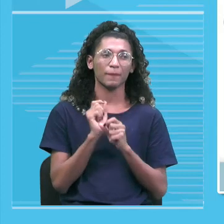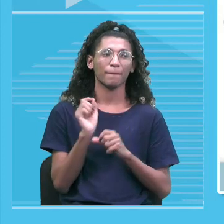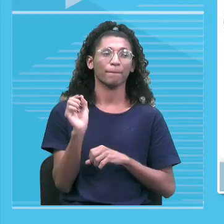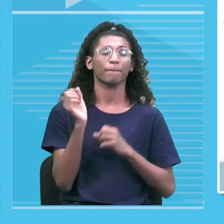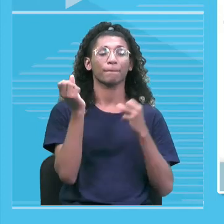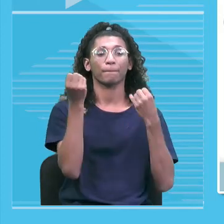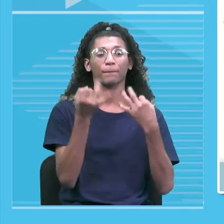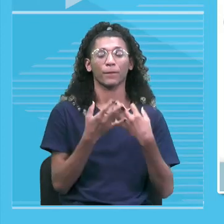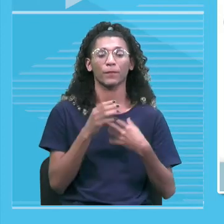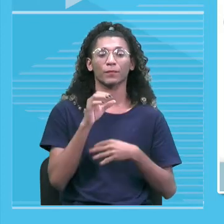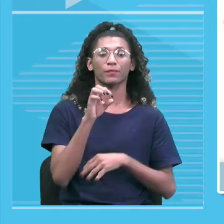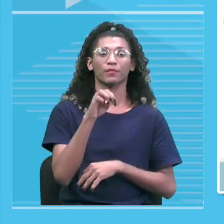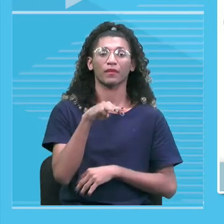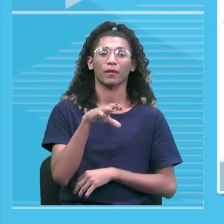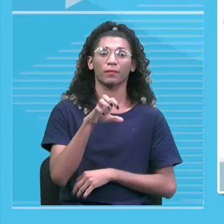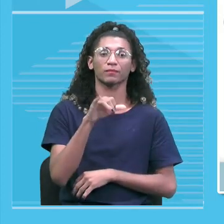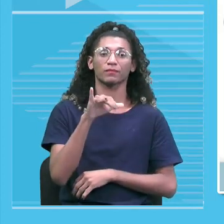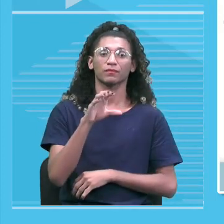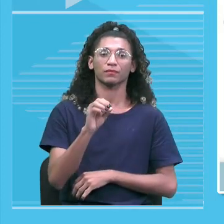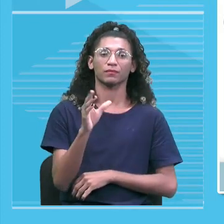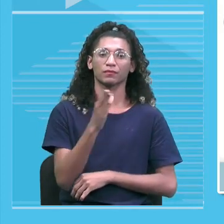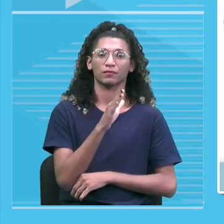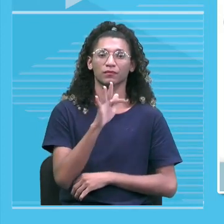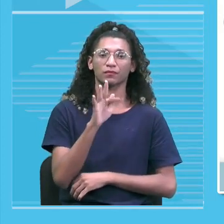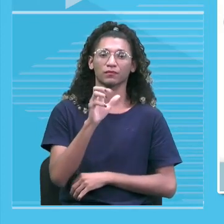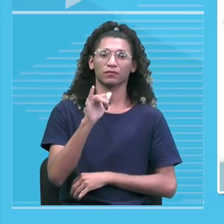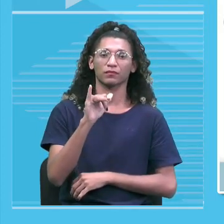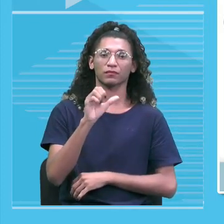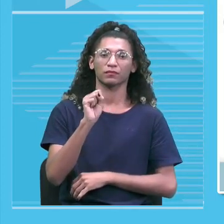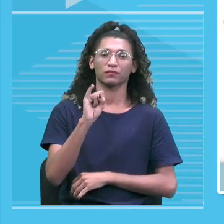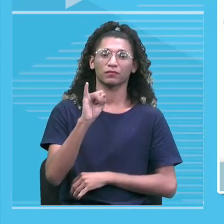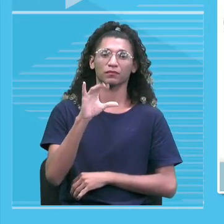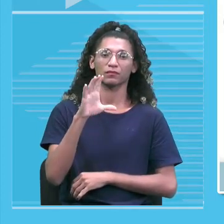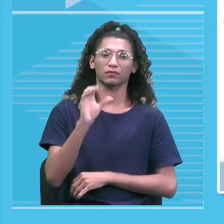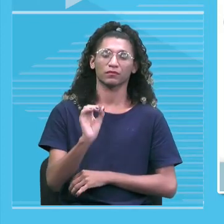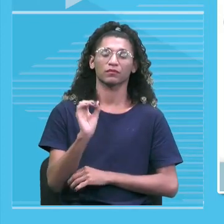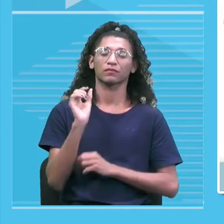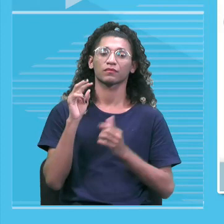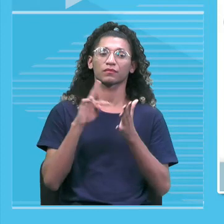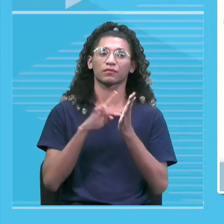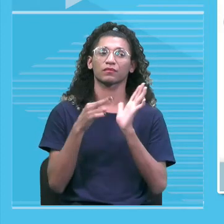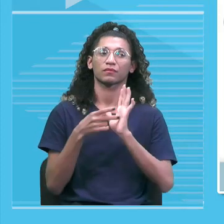físico é um meio material exatamente